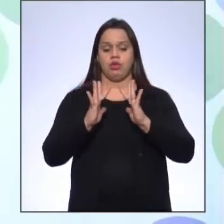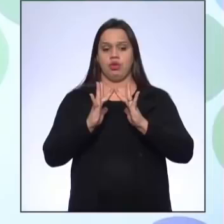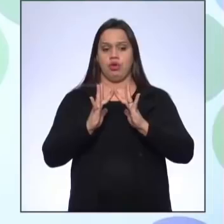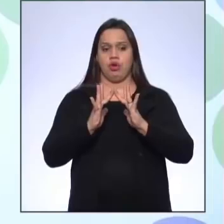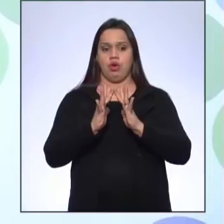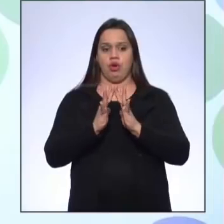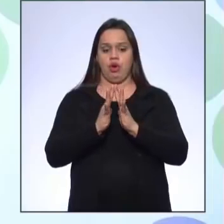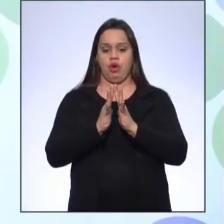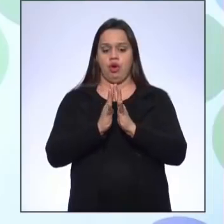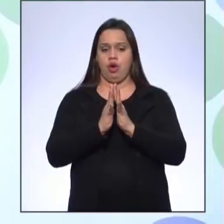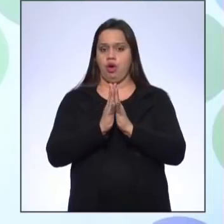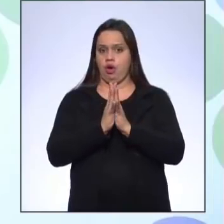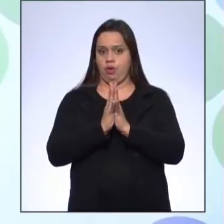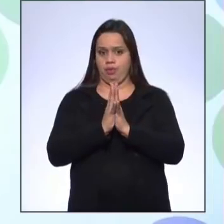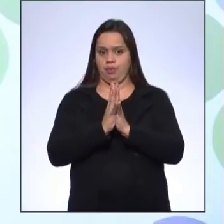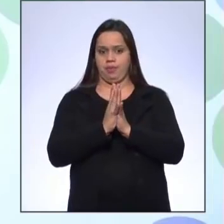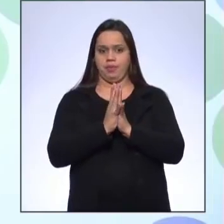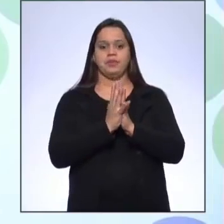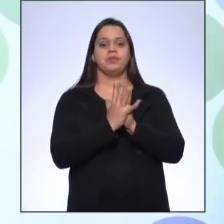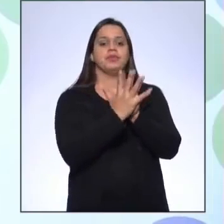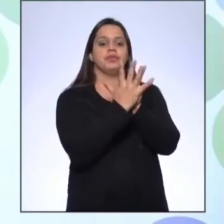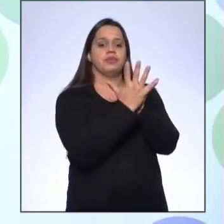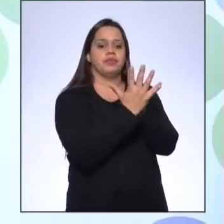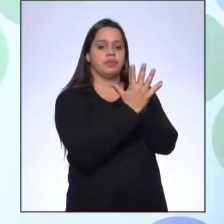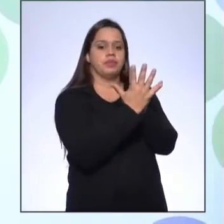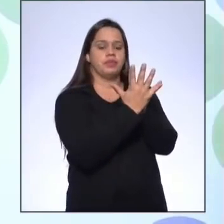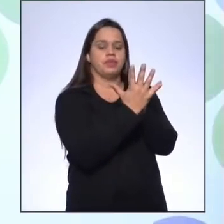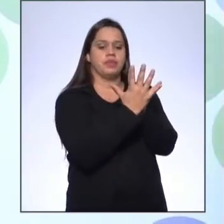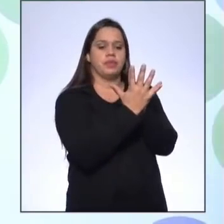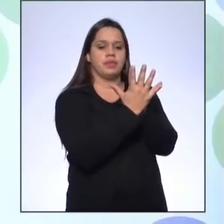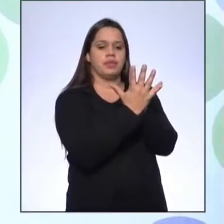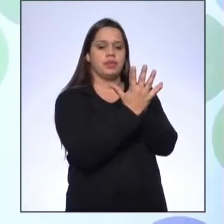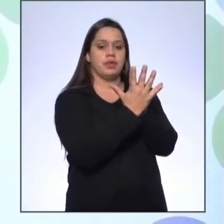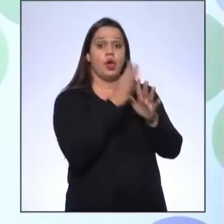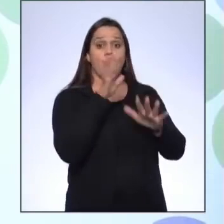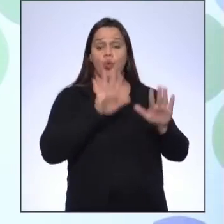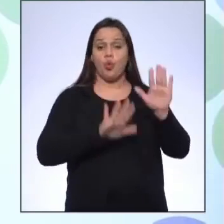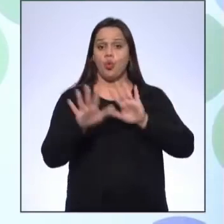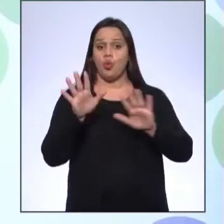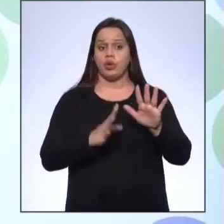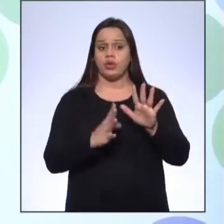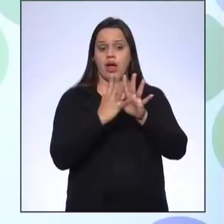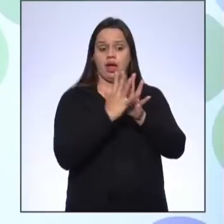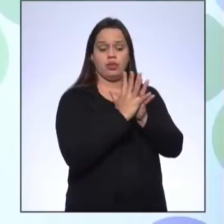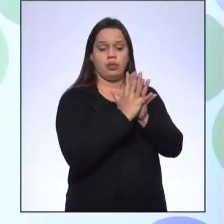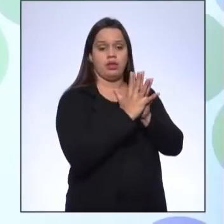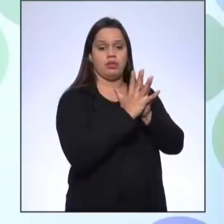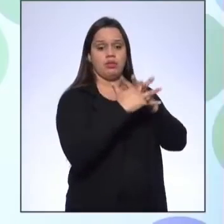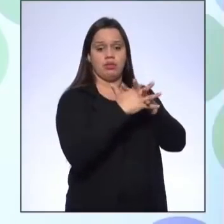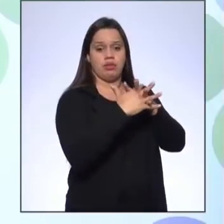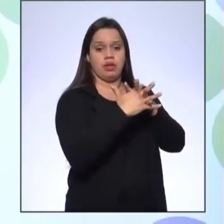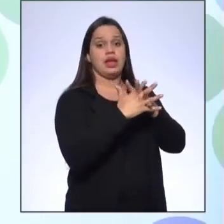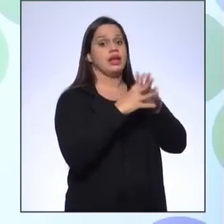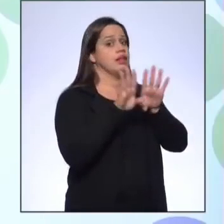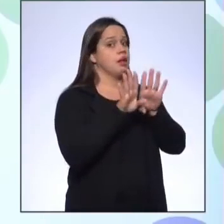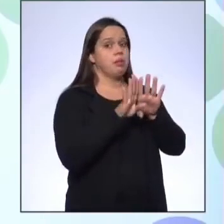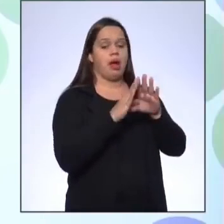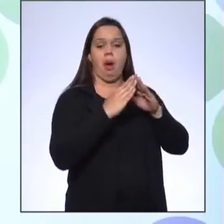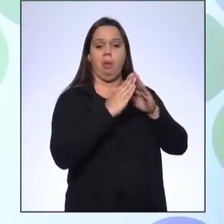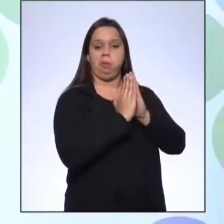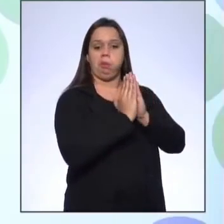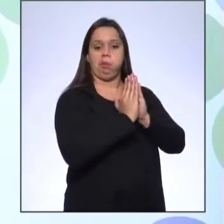isso aqui, ó, para os dedos não entrelaçarem, e também para não acontecer isso aqui, toda a superfície da